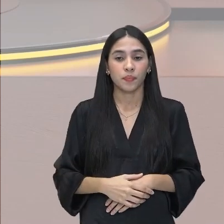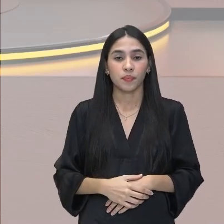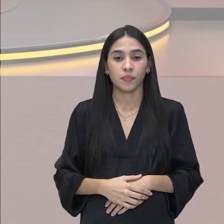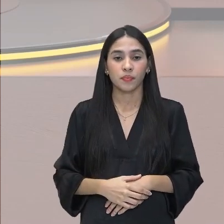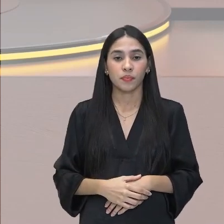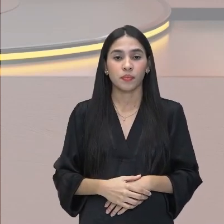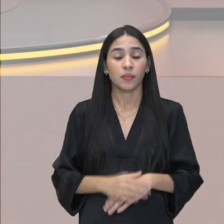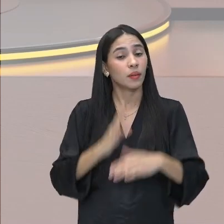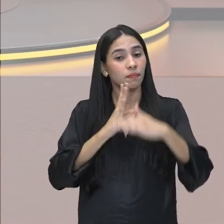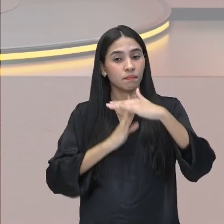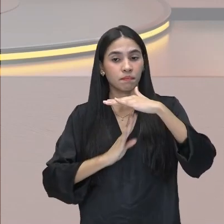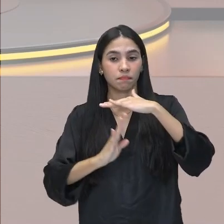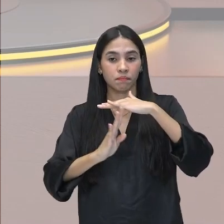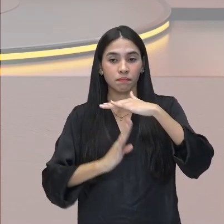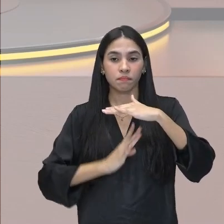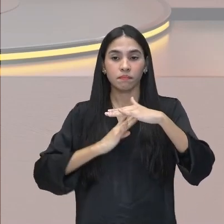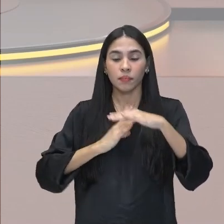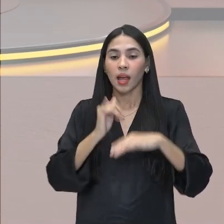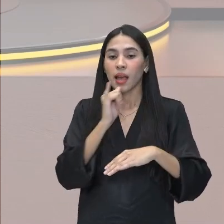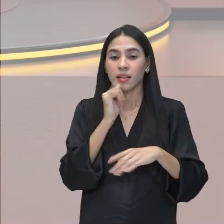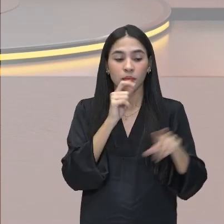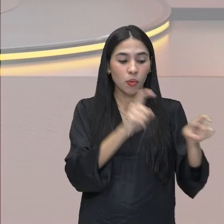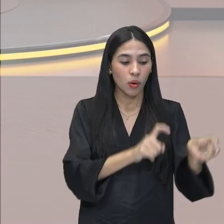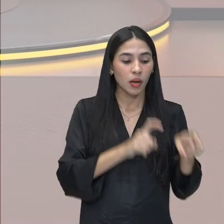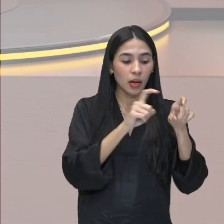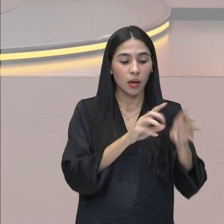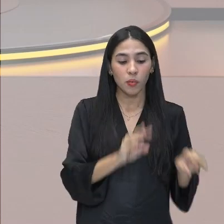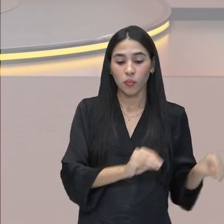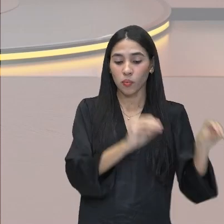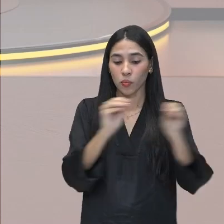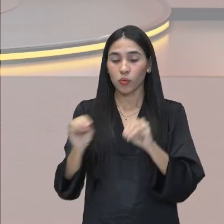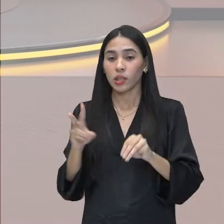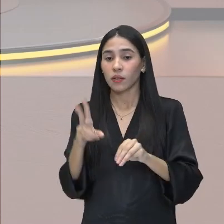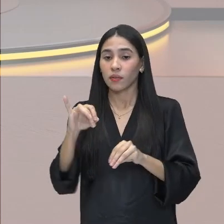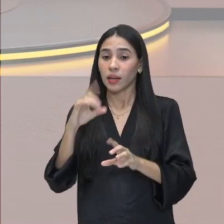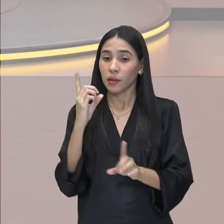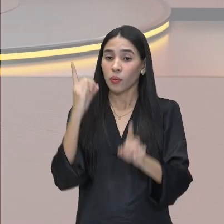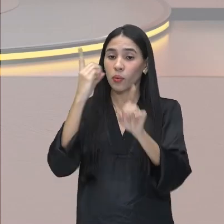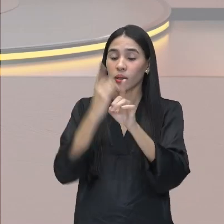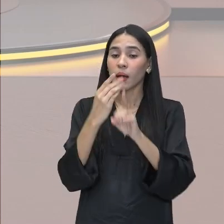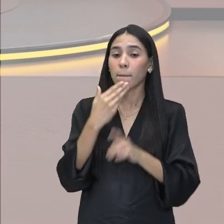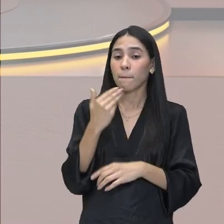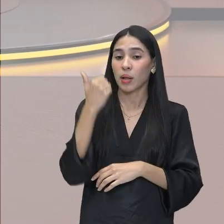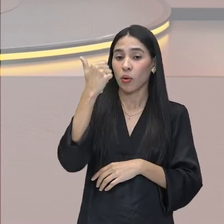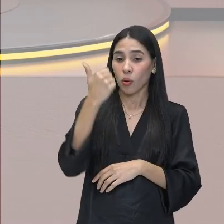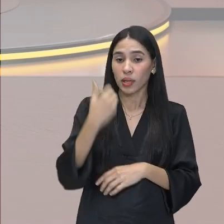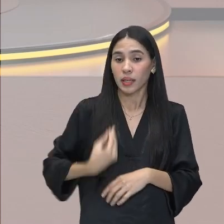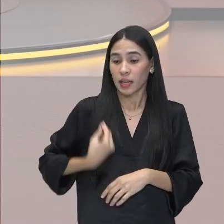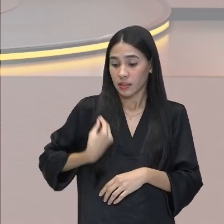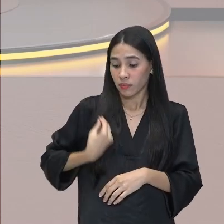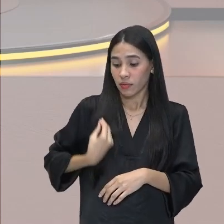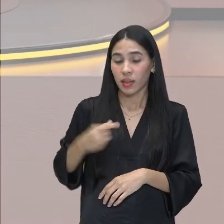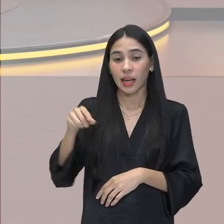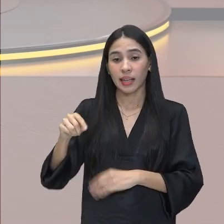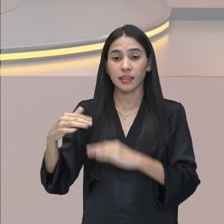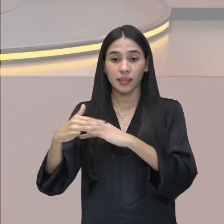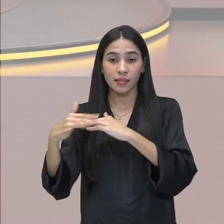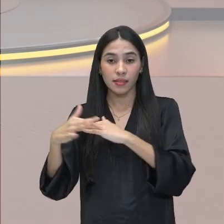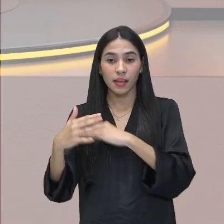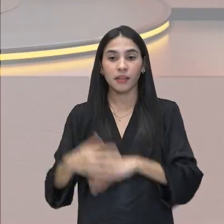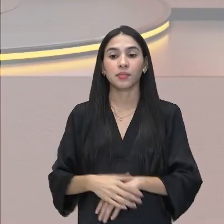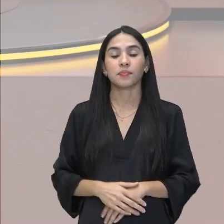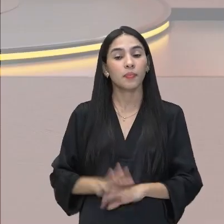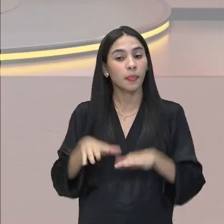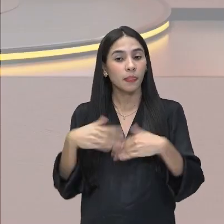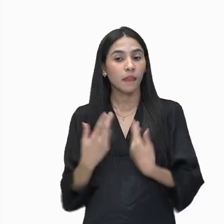o migrante, digamos que lá do campo, ele vai encontrar essas melhorias, essas condições nas cidades. Então,